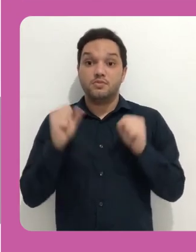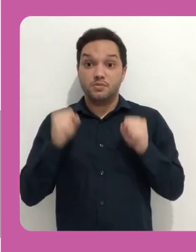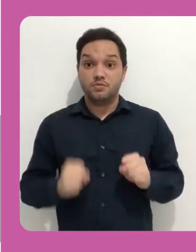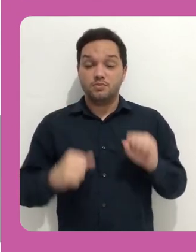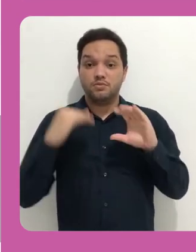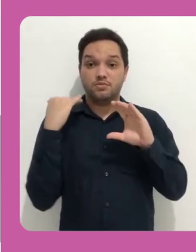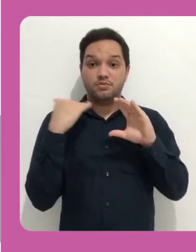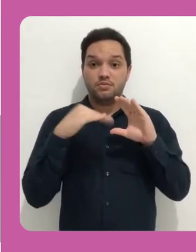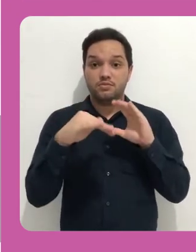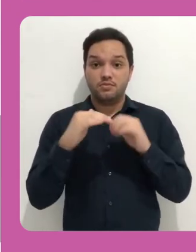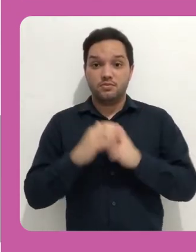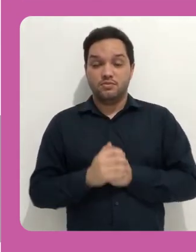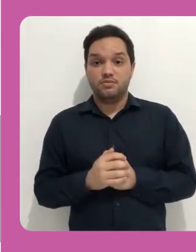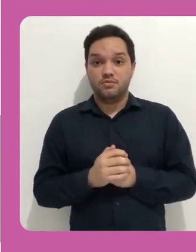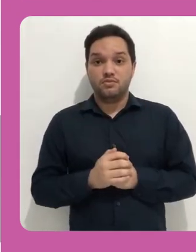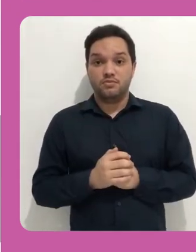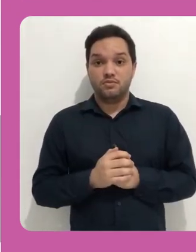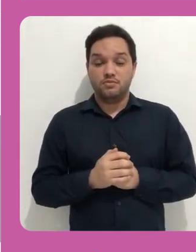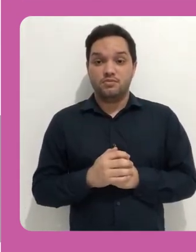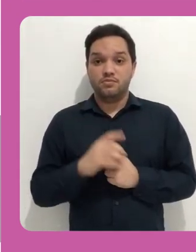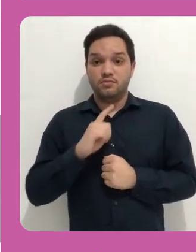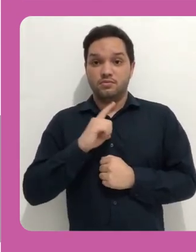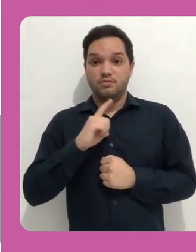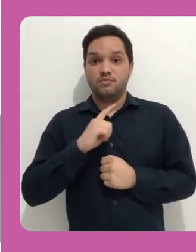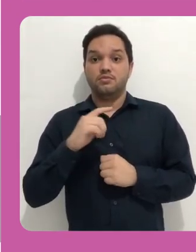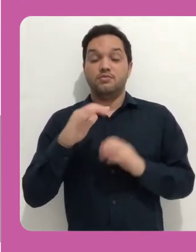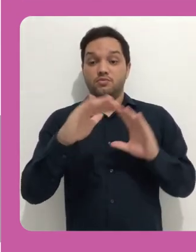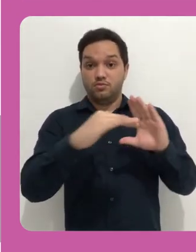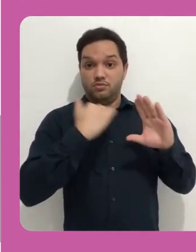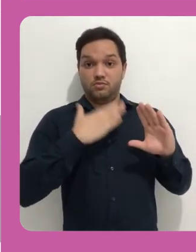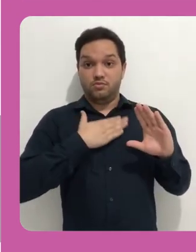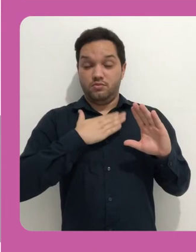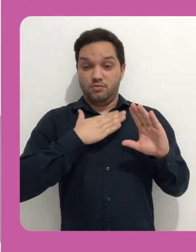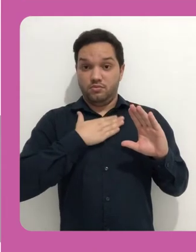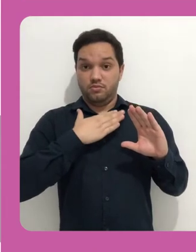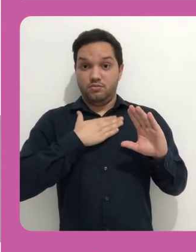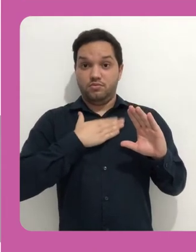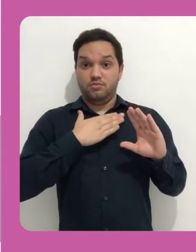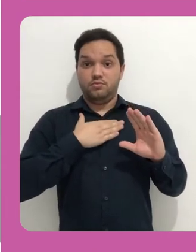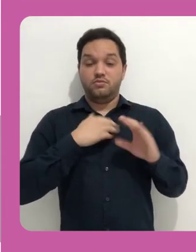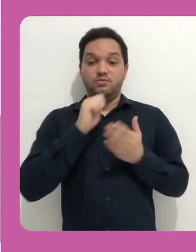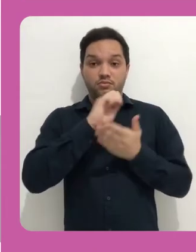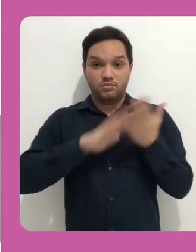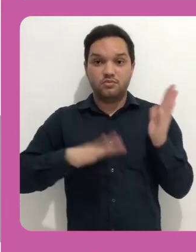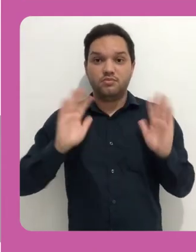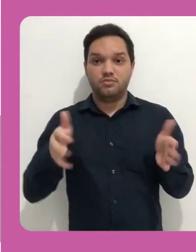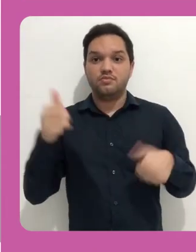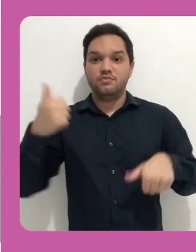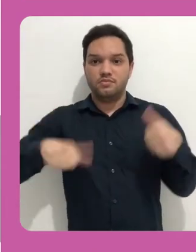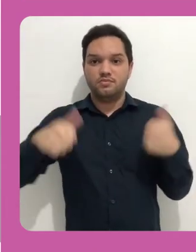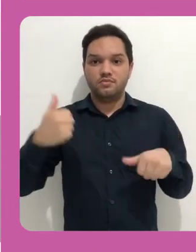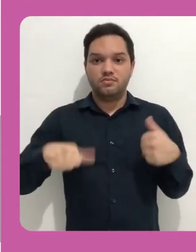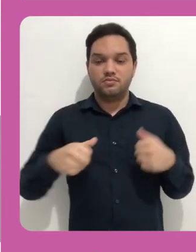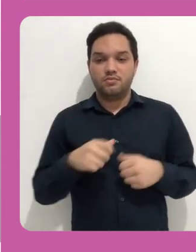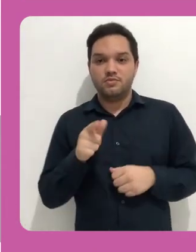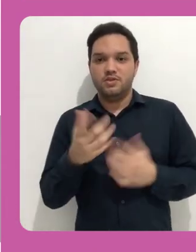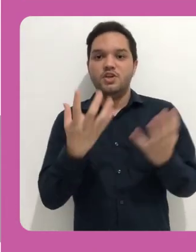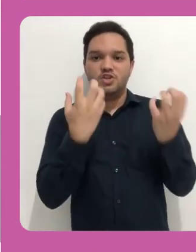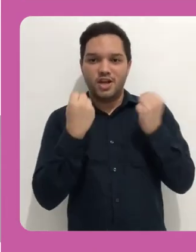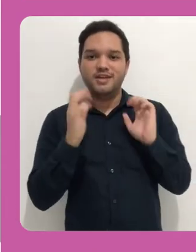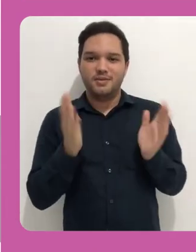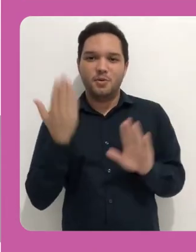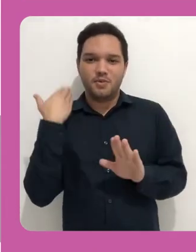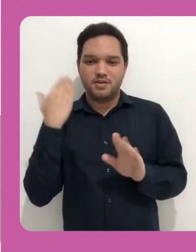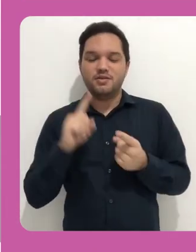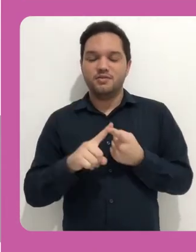mandar isso aqui, notificar, então chegará um e-mail para mim dizendo que a minha tarefa foi avaliada, como vocês já devem ter recebido